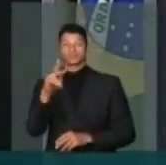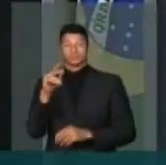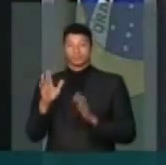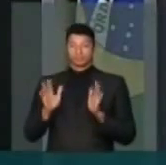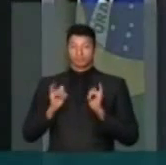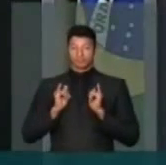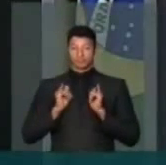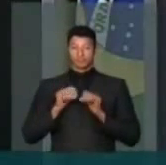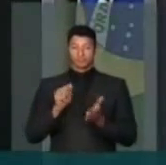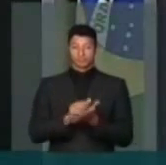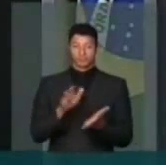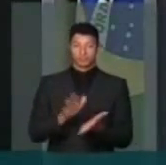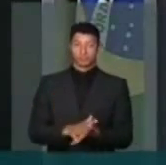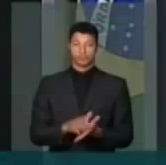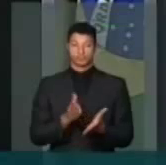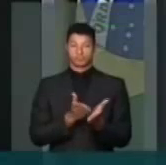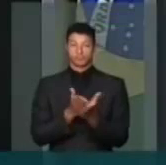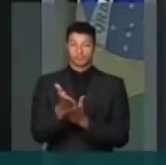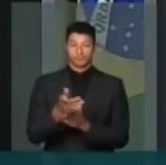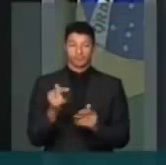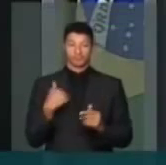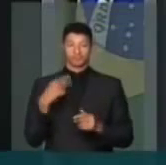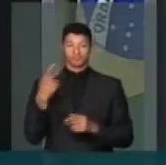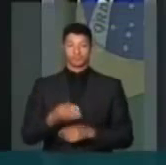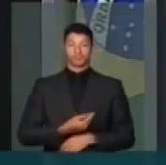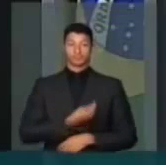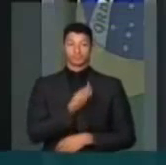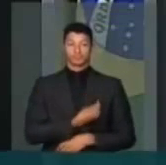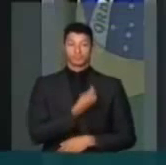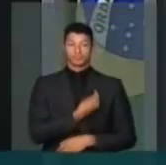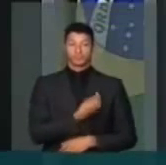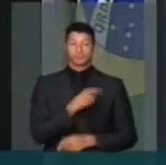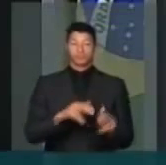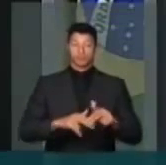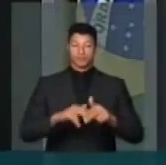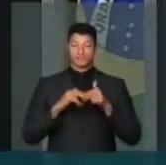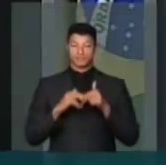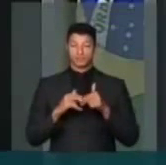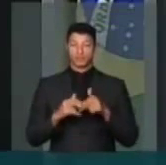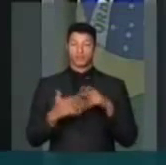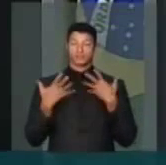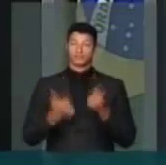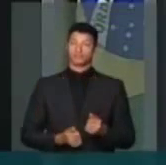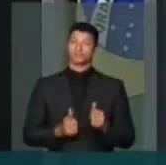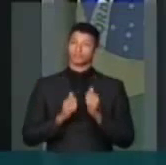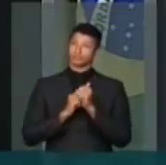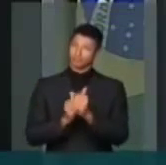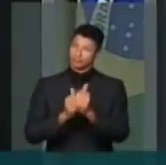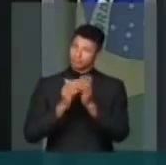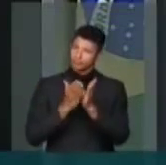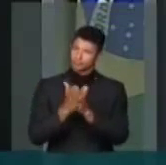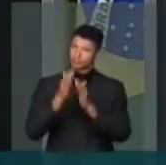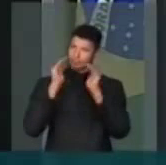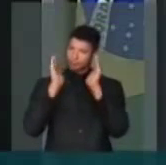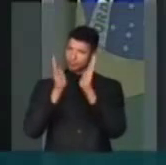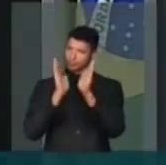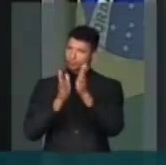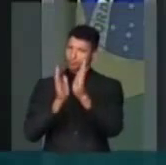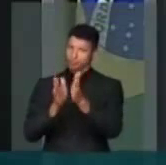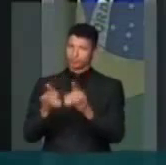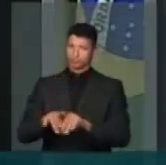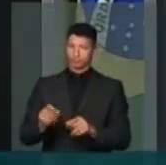passivo, multas que inviabilizam a sua vida. Portanto, vamos seguir nessa vigilância